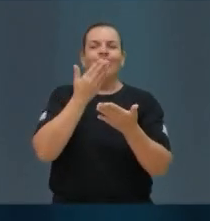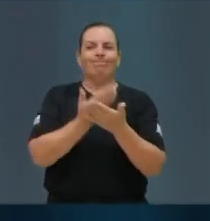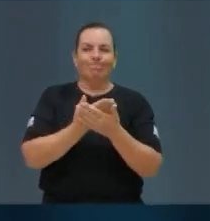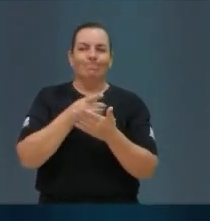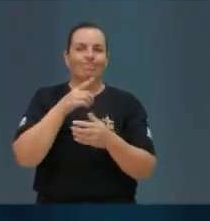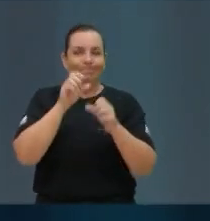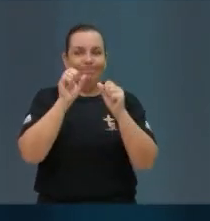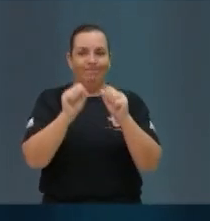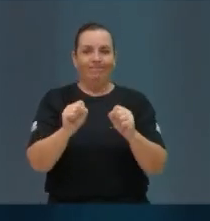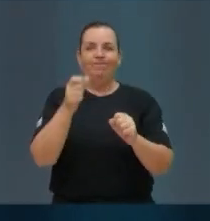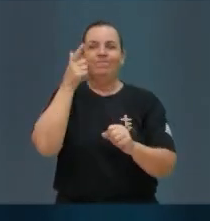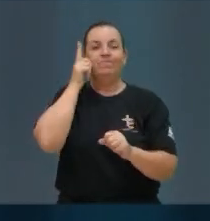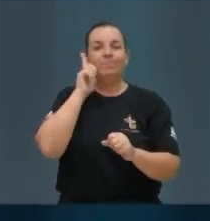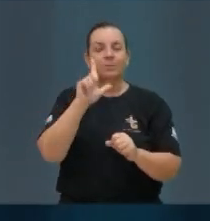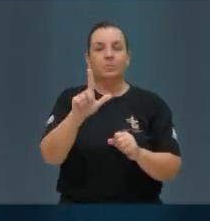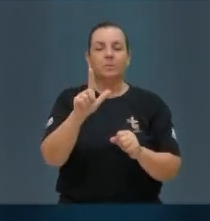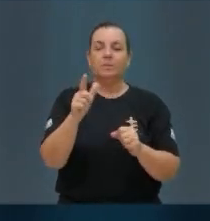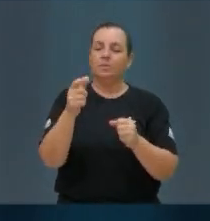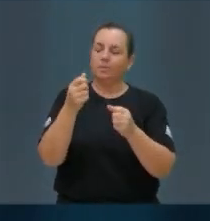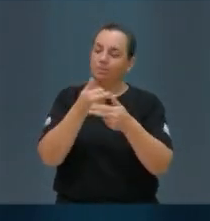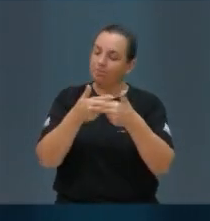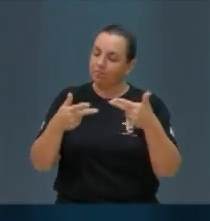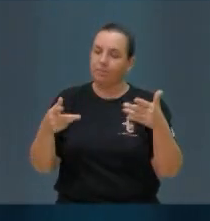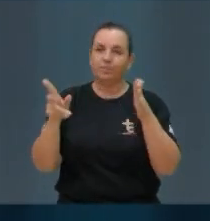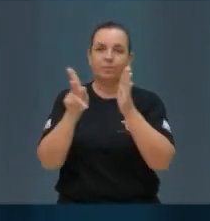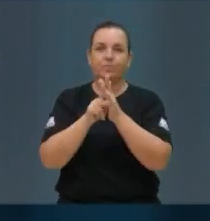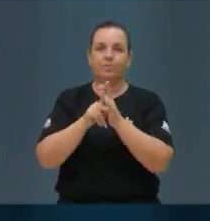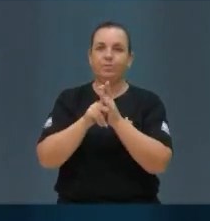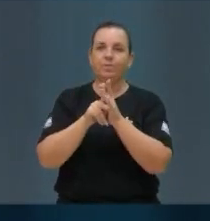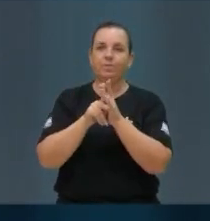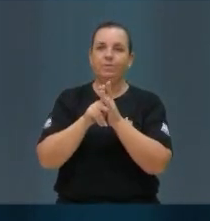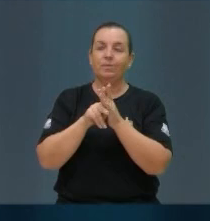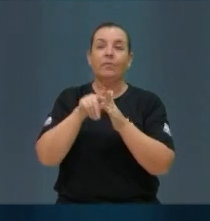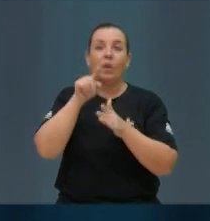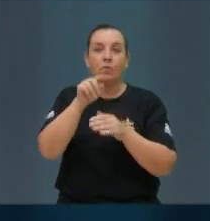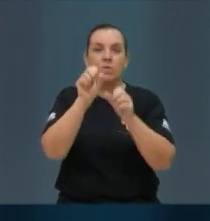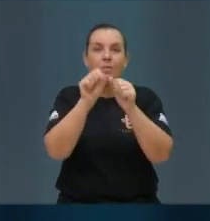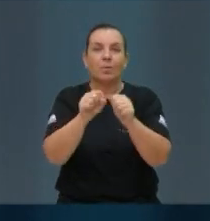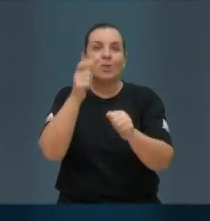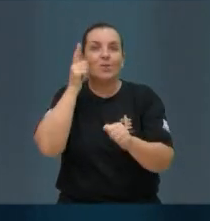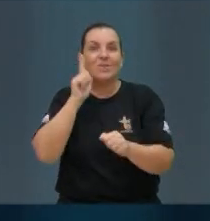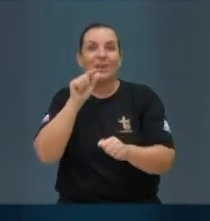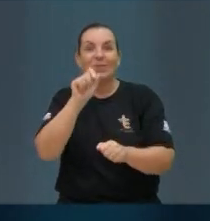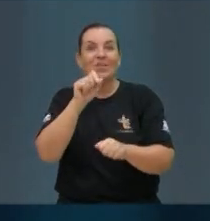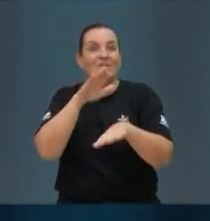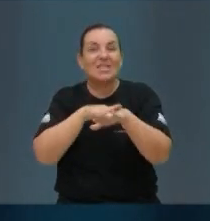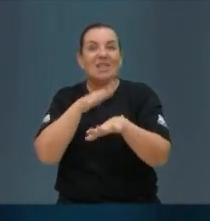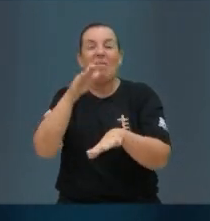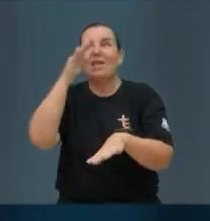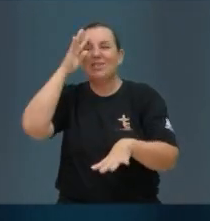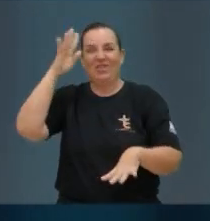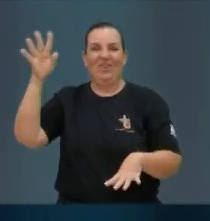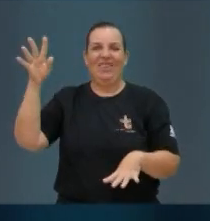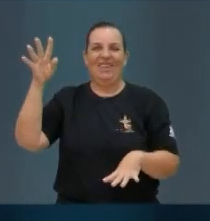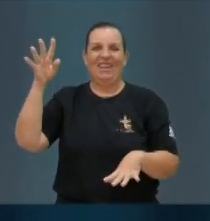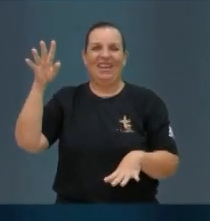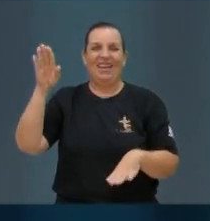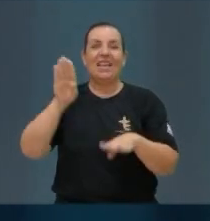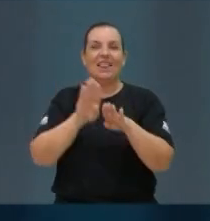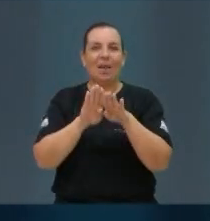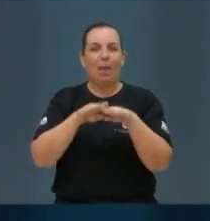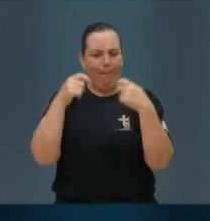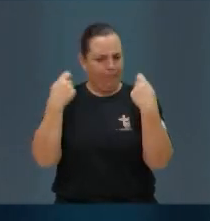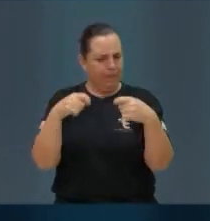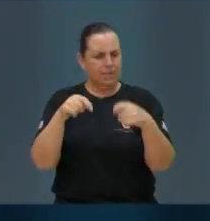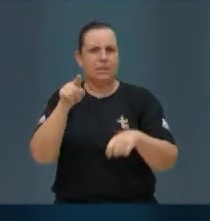pode alcançar as coisas. Você pode conseguir aquilo que você mais sonha e mais precisa